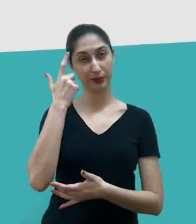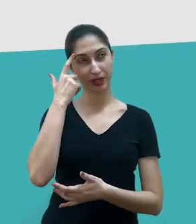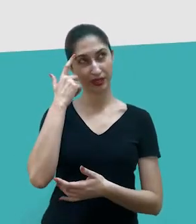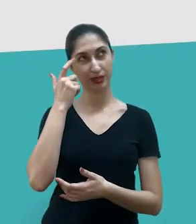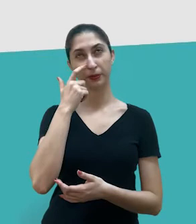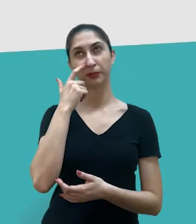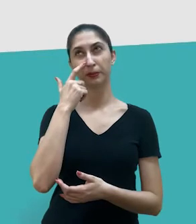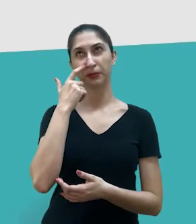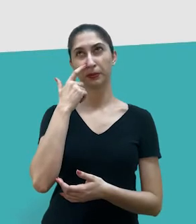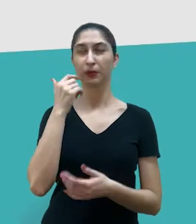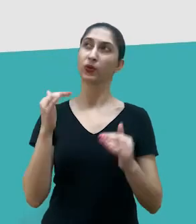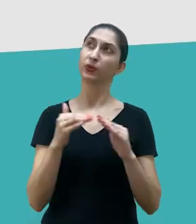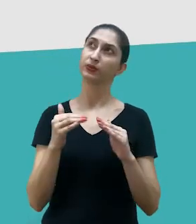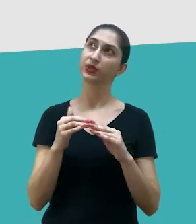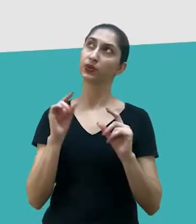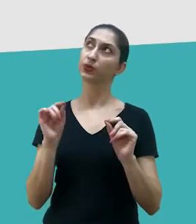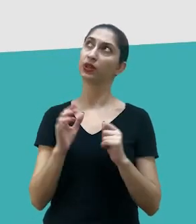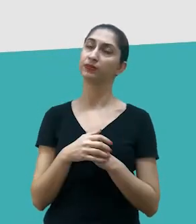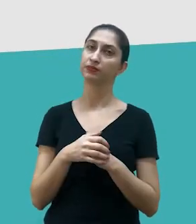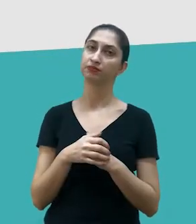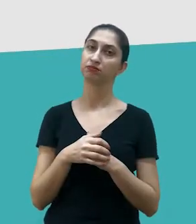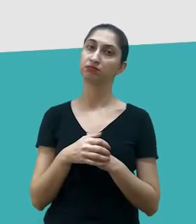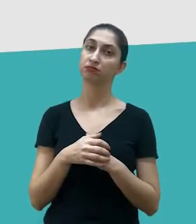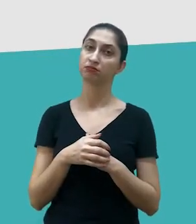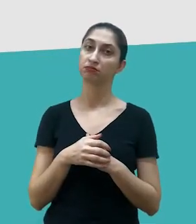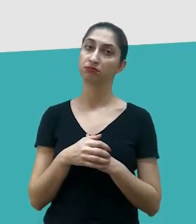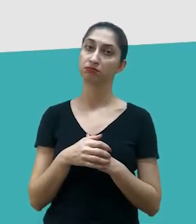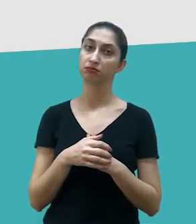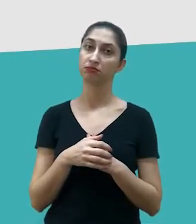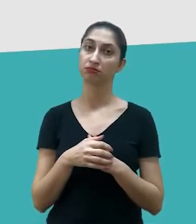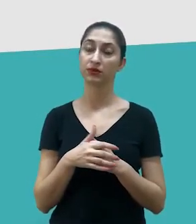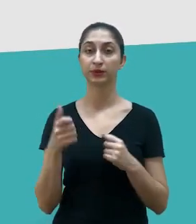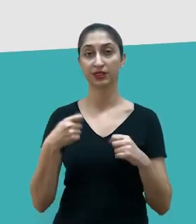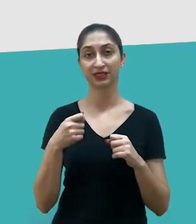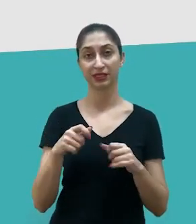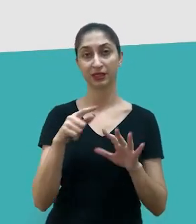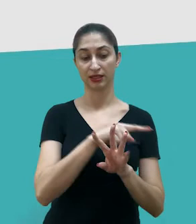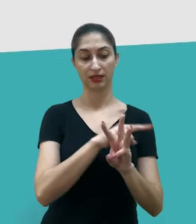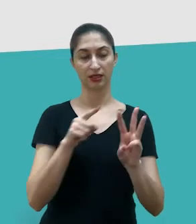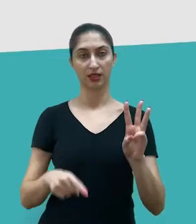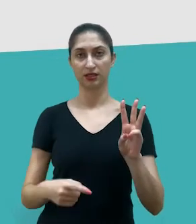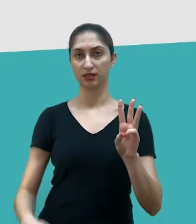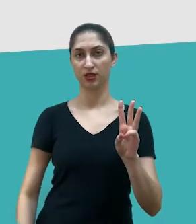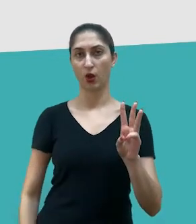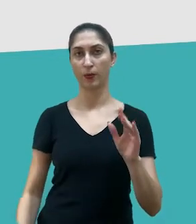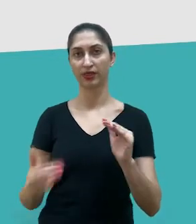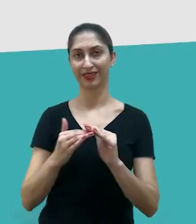combina com o quê? Então, ela precisa combinar com pelo menos mais 3 do meu